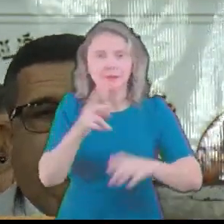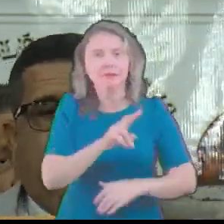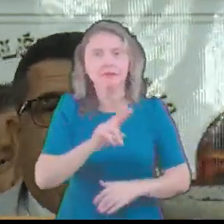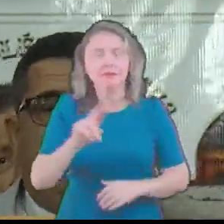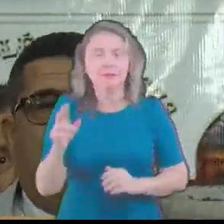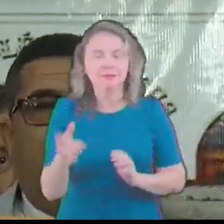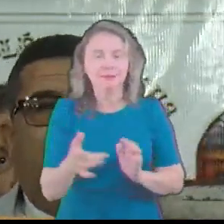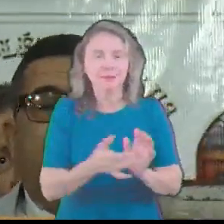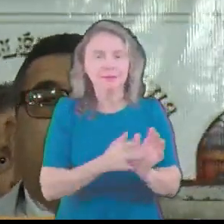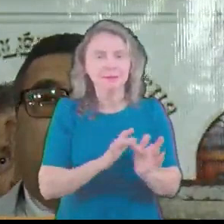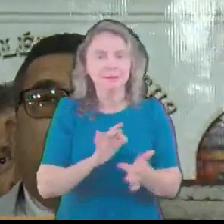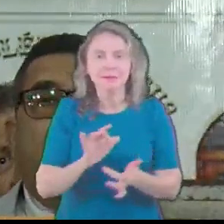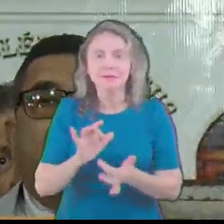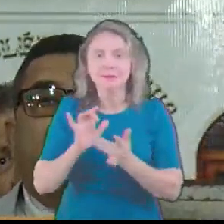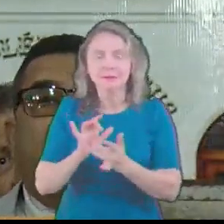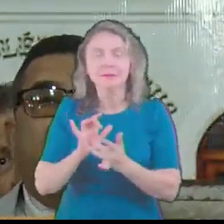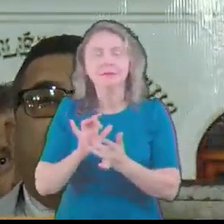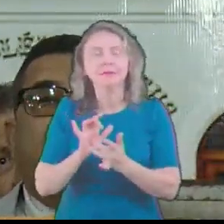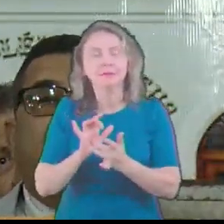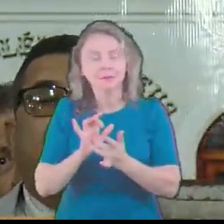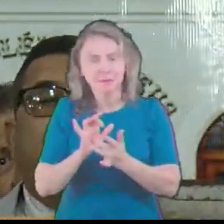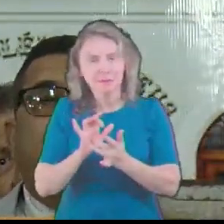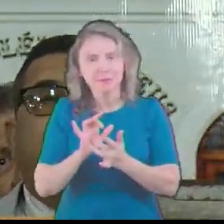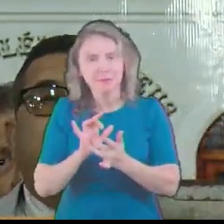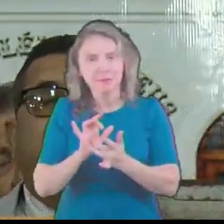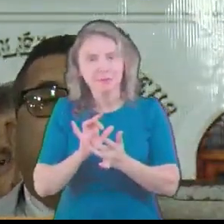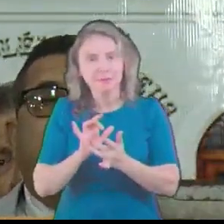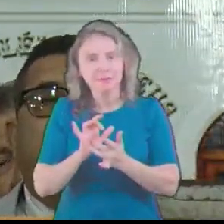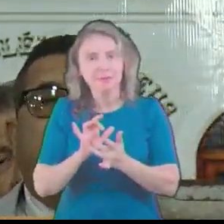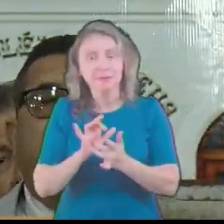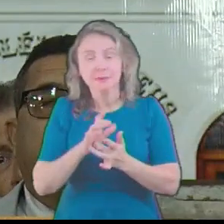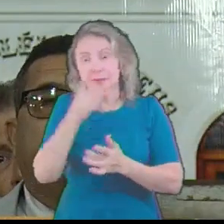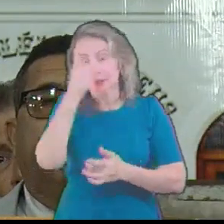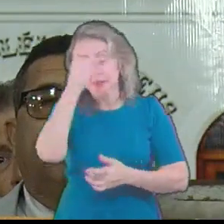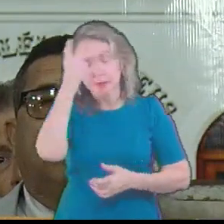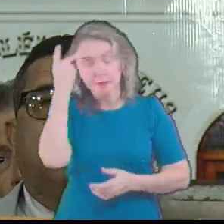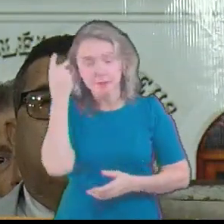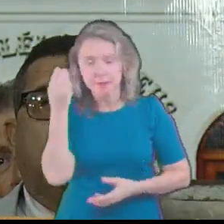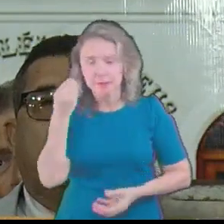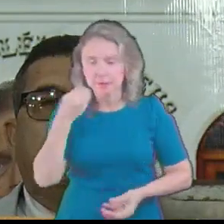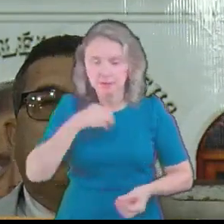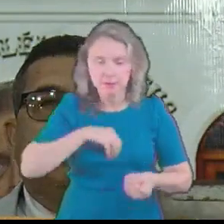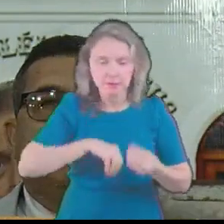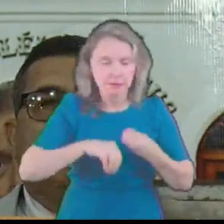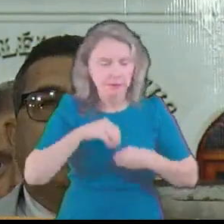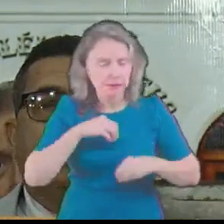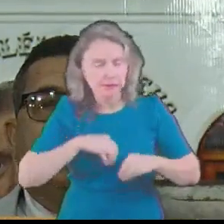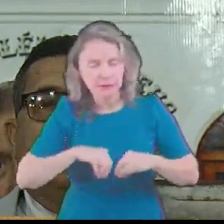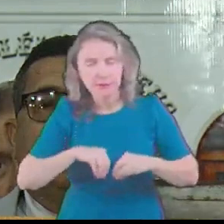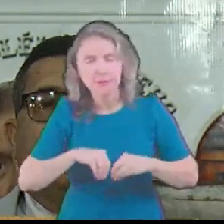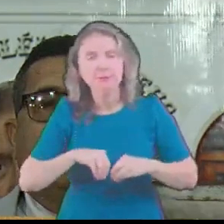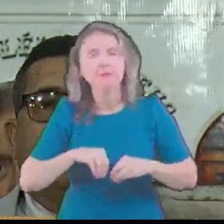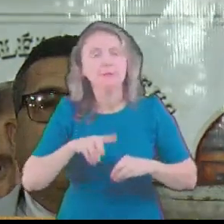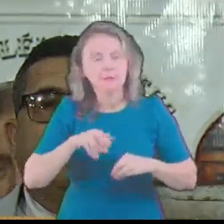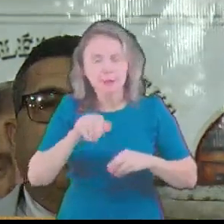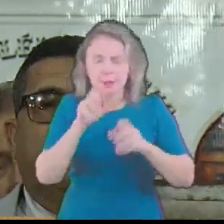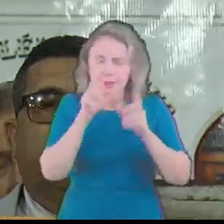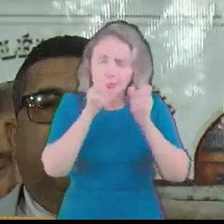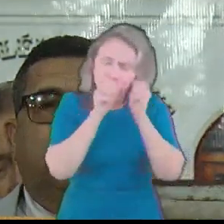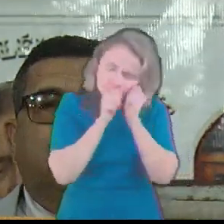sono para aqueles que estão depressivos, portas abertas nesta